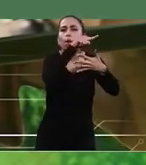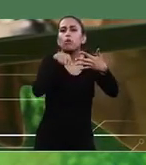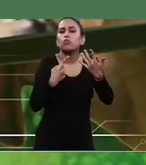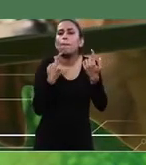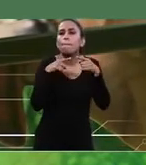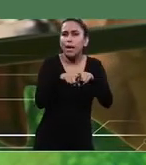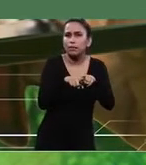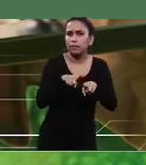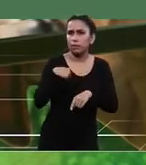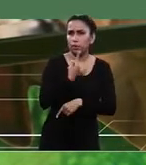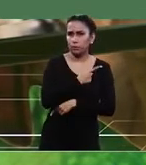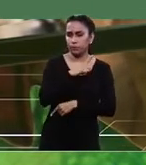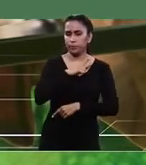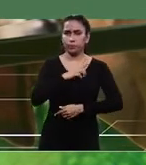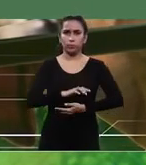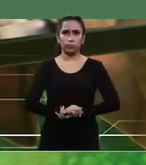a